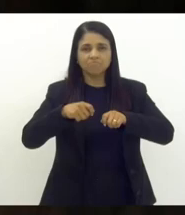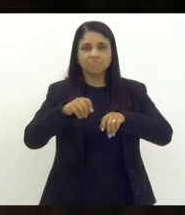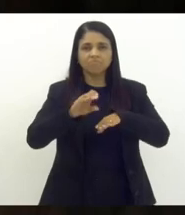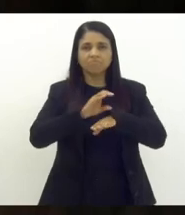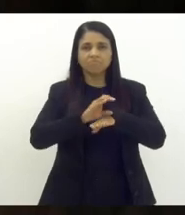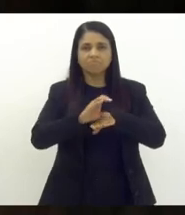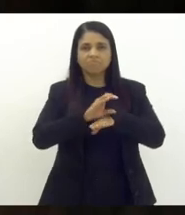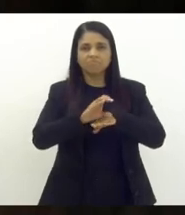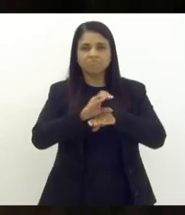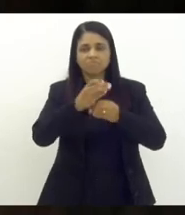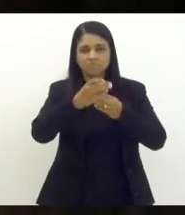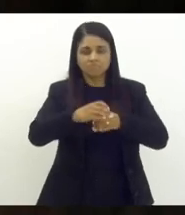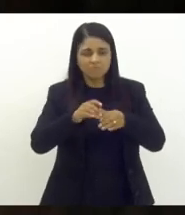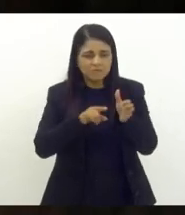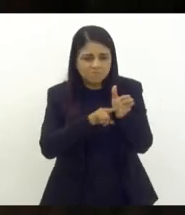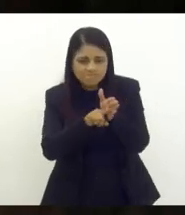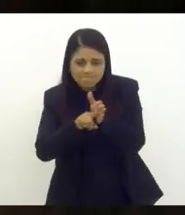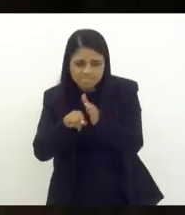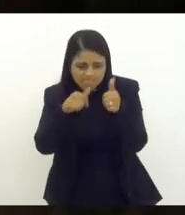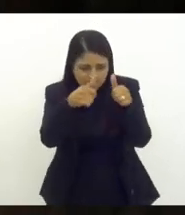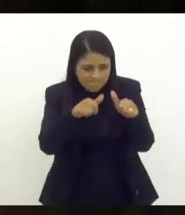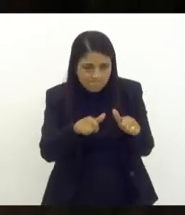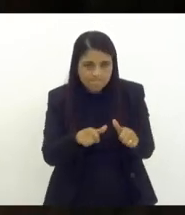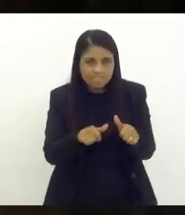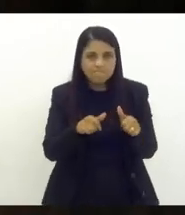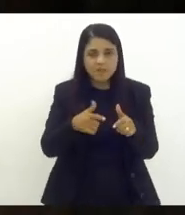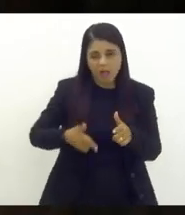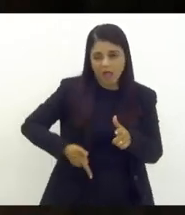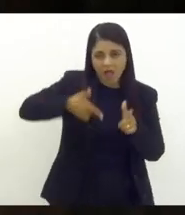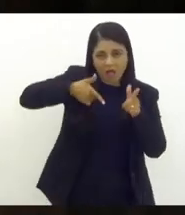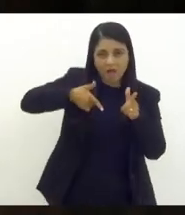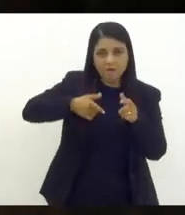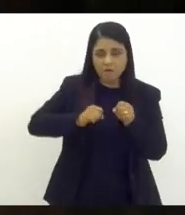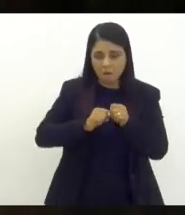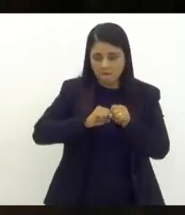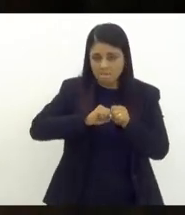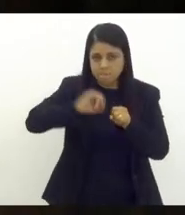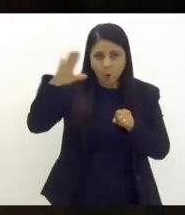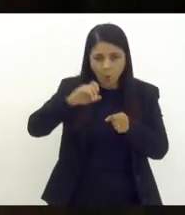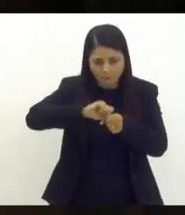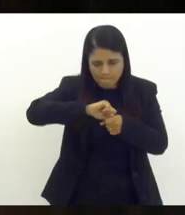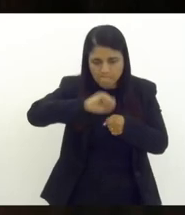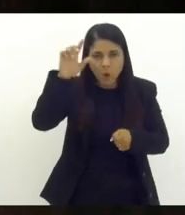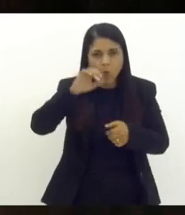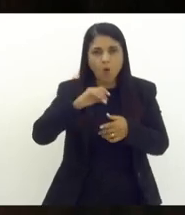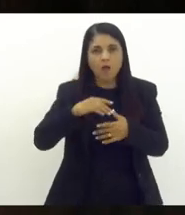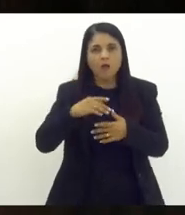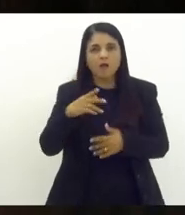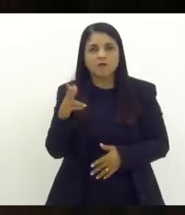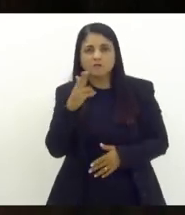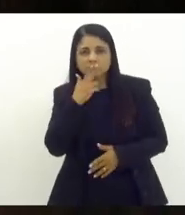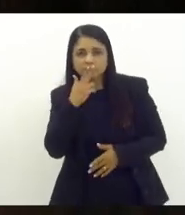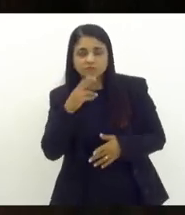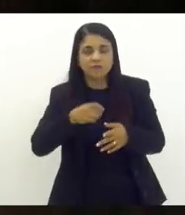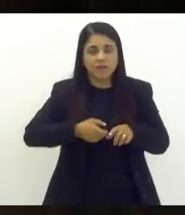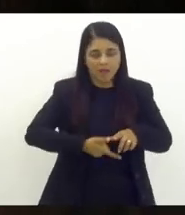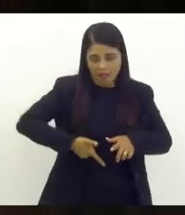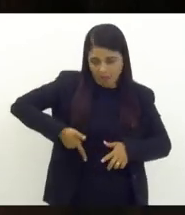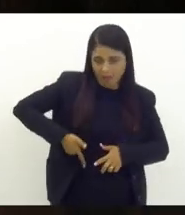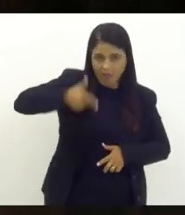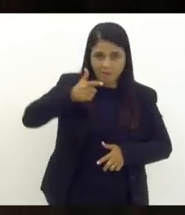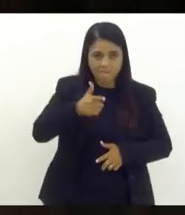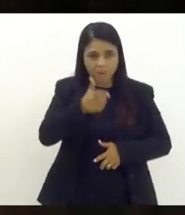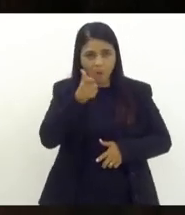rastreio e identificação de armas e munições explosivos pelo departamento de álcool tabaco arma de fogo e